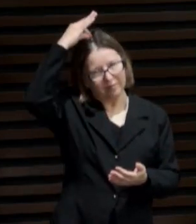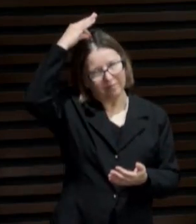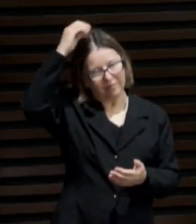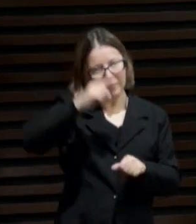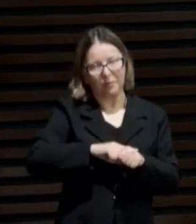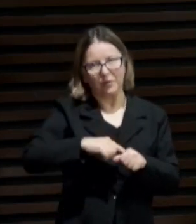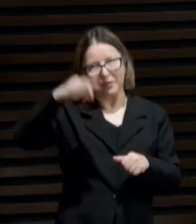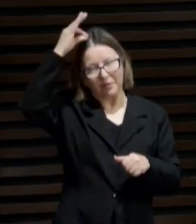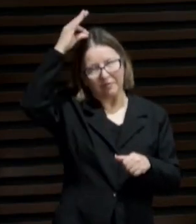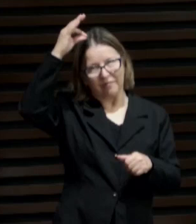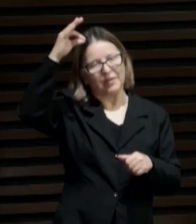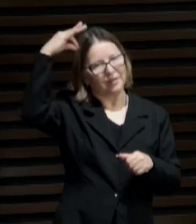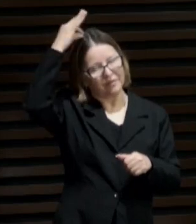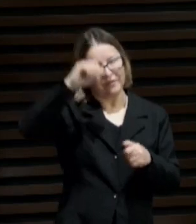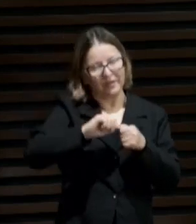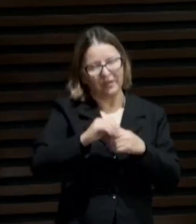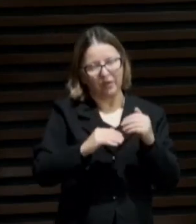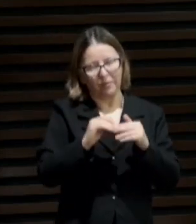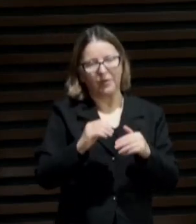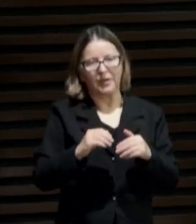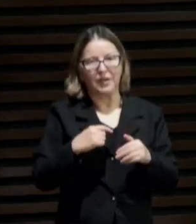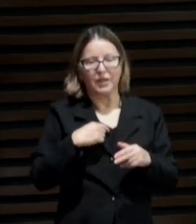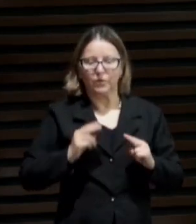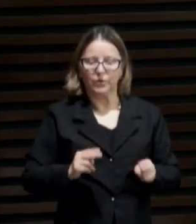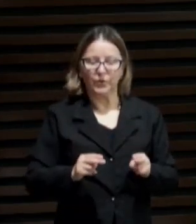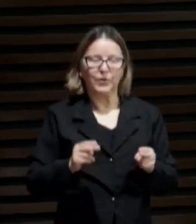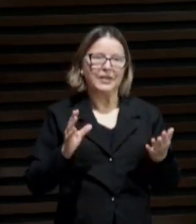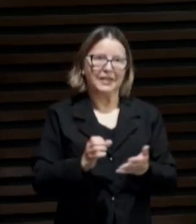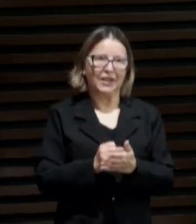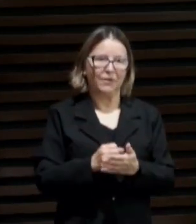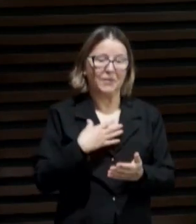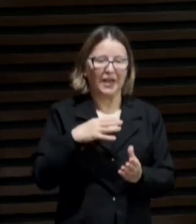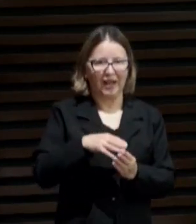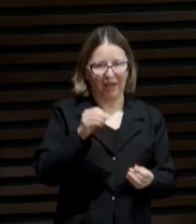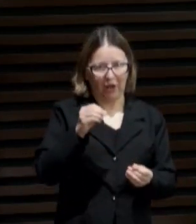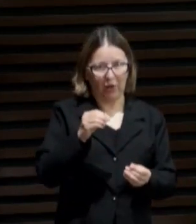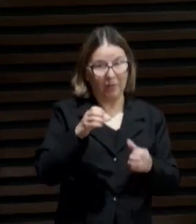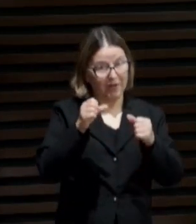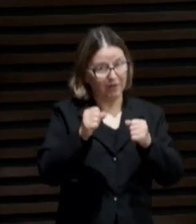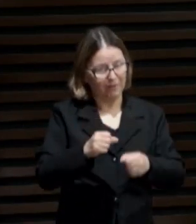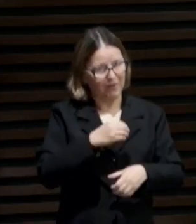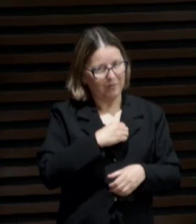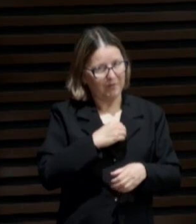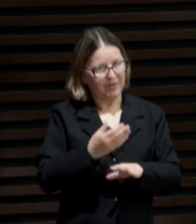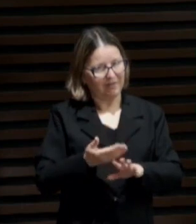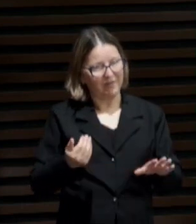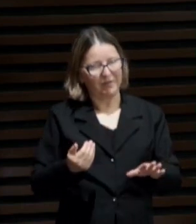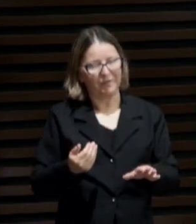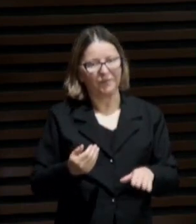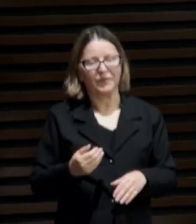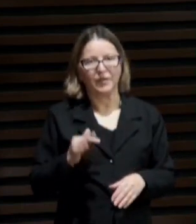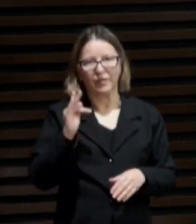crer, eu estou sendo salvo na minha alma do poder do pecado, e eu serei salvo da presença do pecado. São 3 estágios. Eu